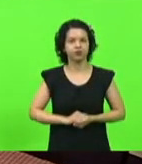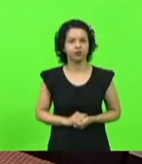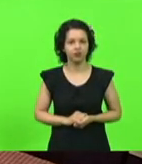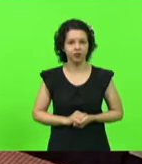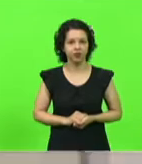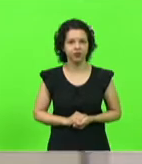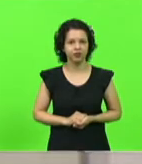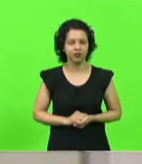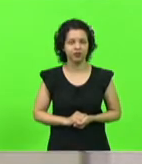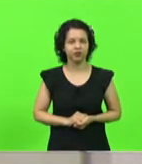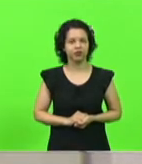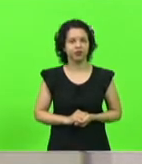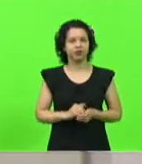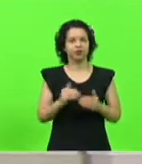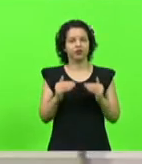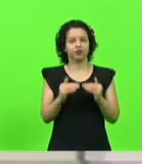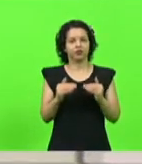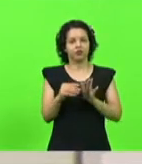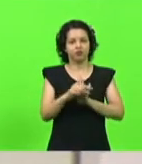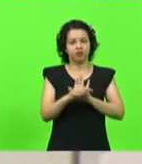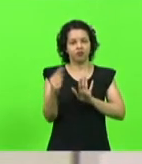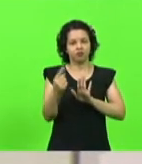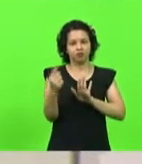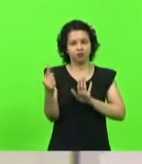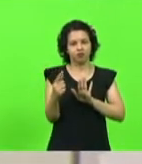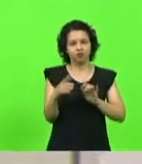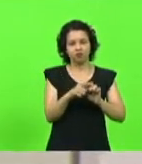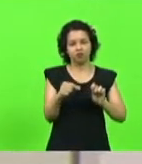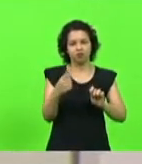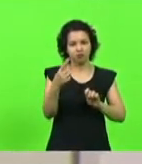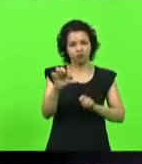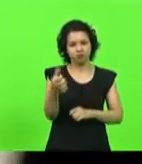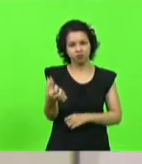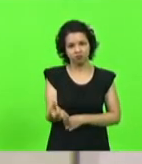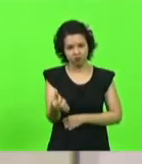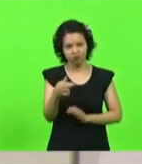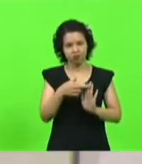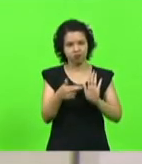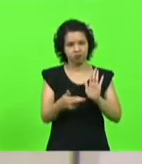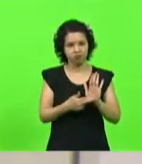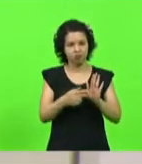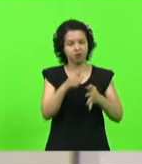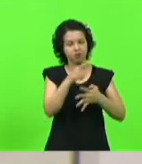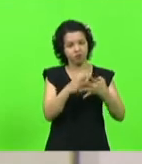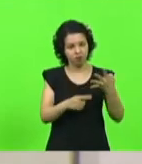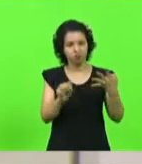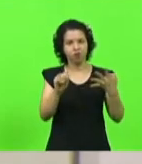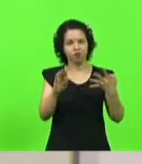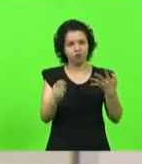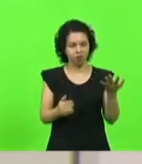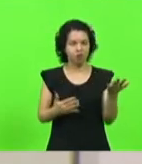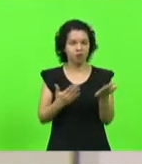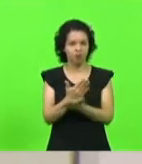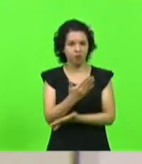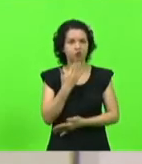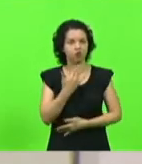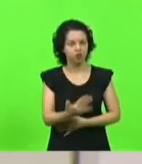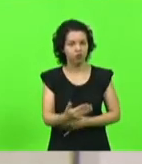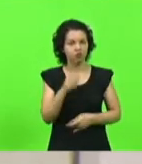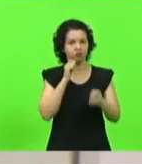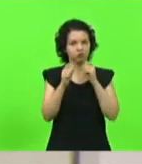Em consonância com o parágrafo 1º do artigo número 106 do Regimento Interno, dou as quatro atas por aprovadas. Eu solicito a assessoria